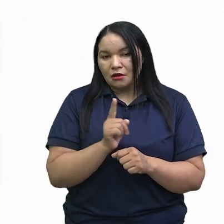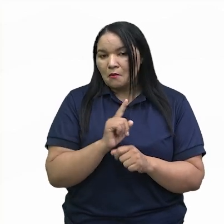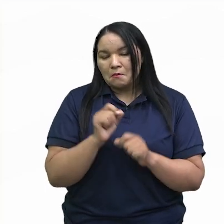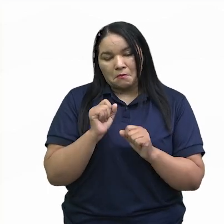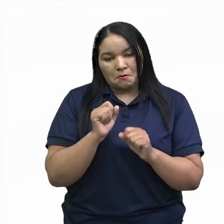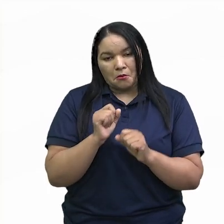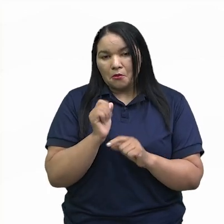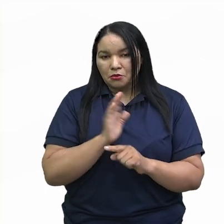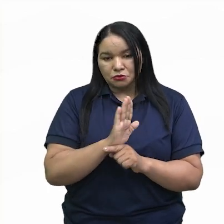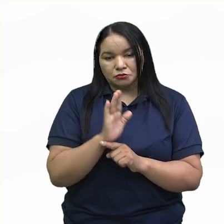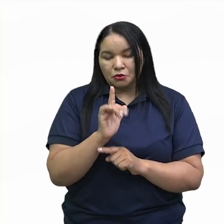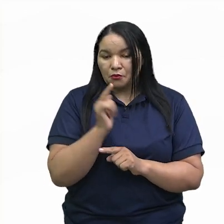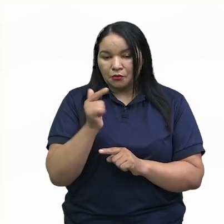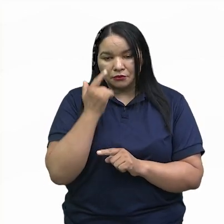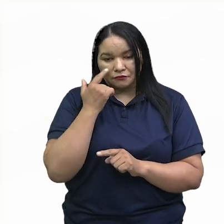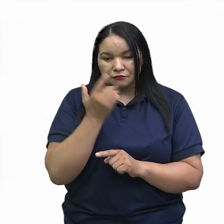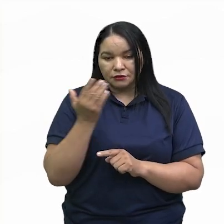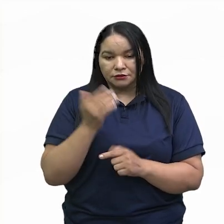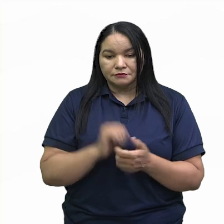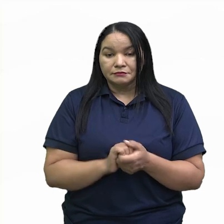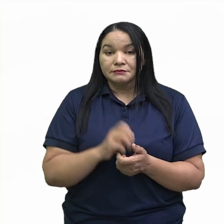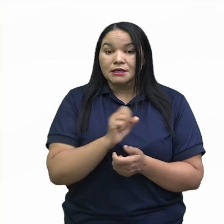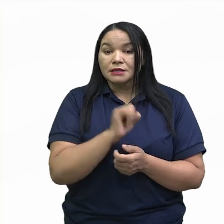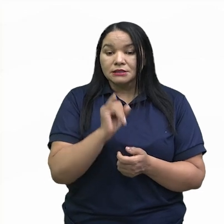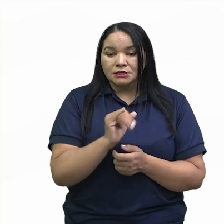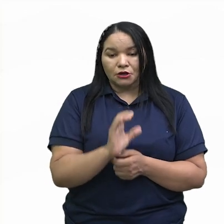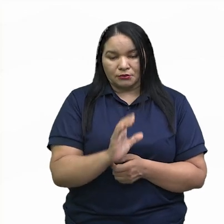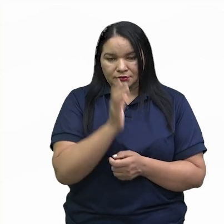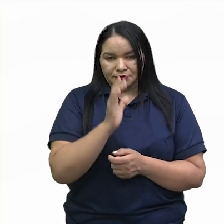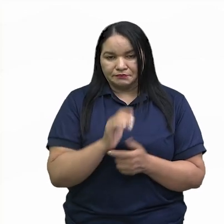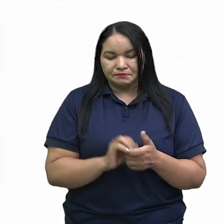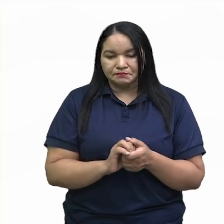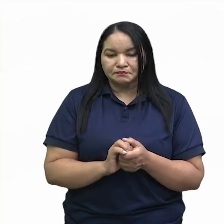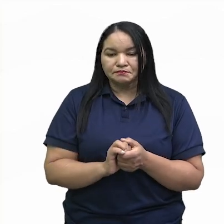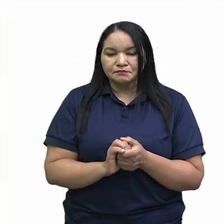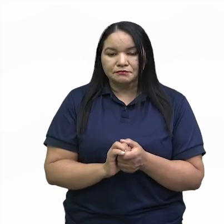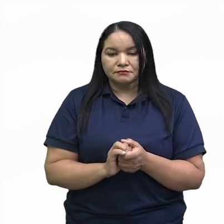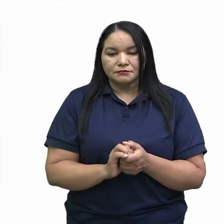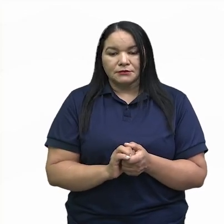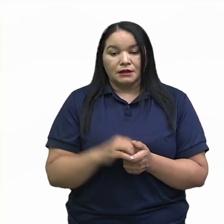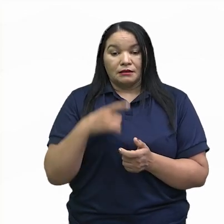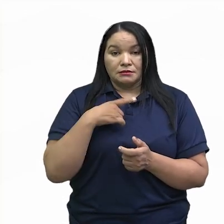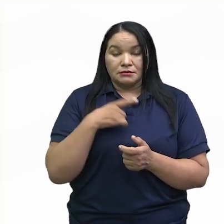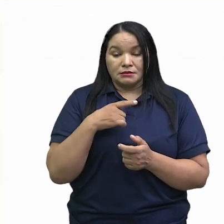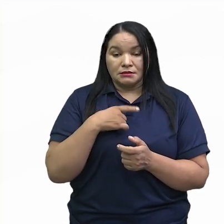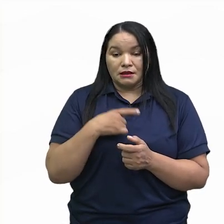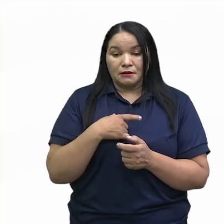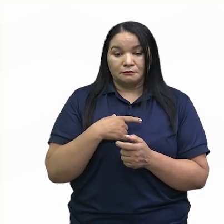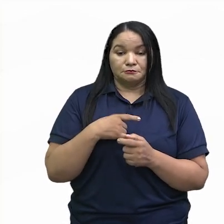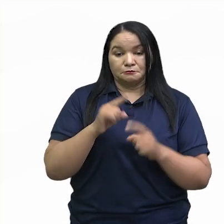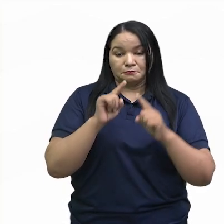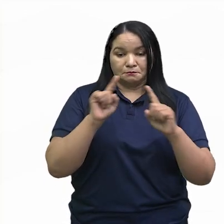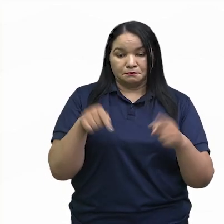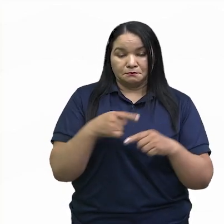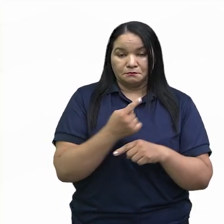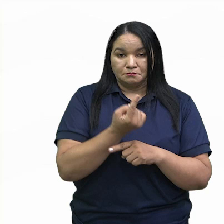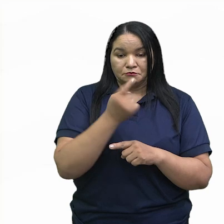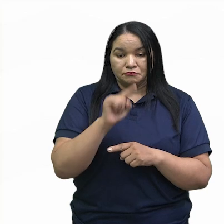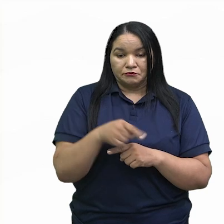Não. Tem uma ajudinha aqui, olha só. Vamos supor que num determinado problema, você tenha que resolver